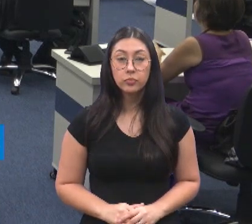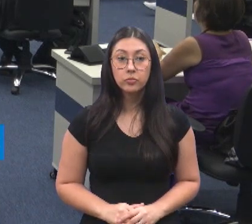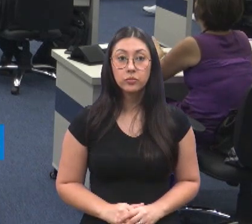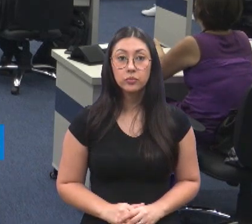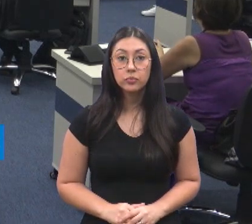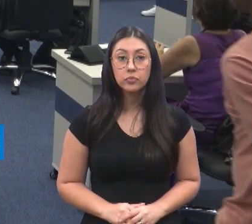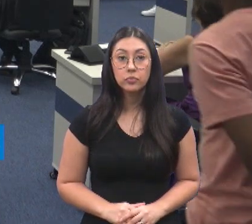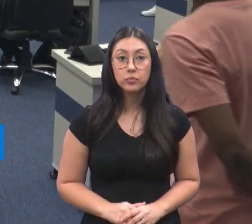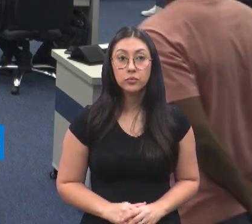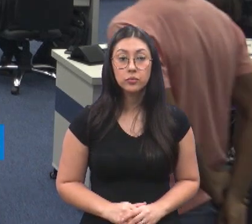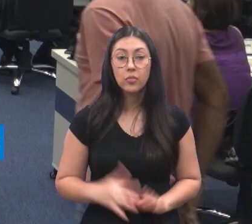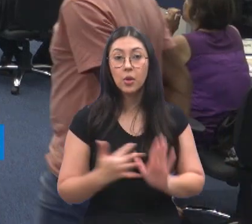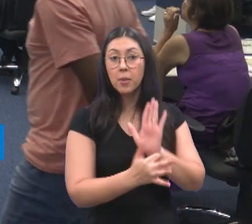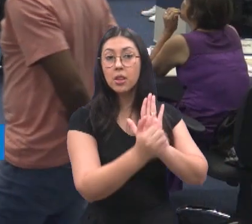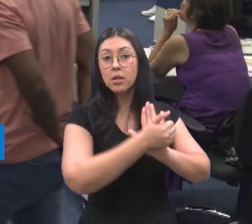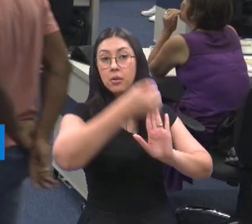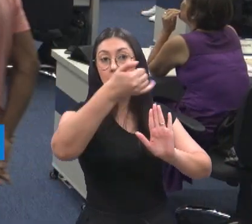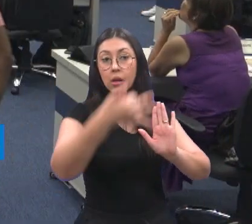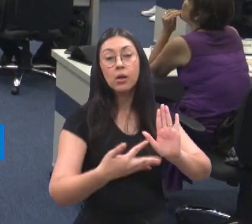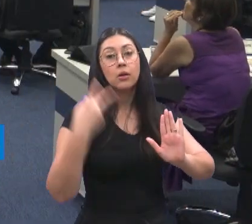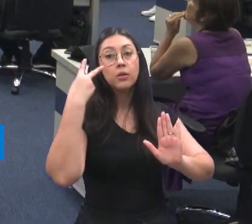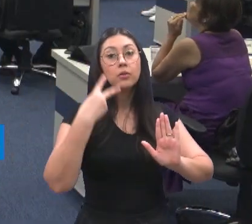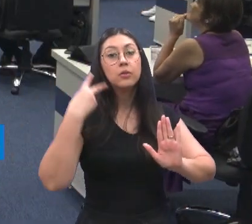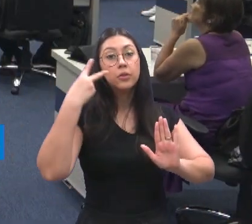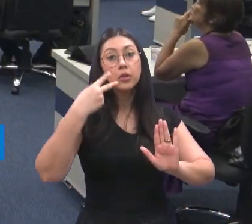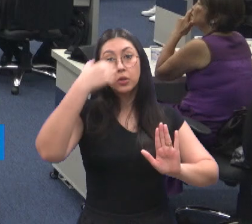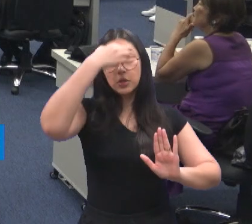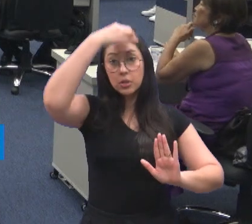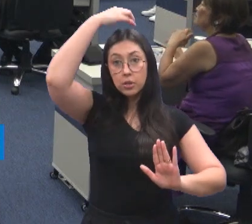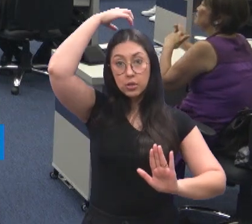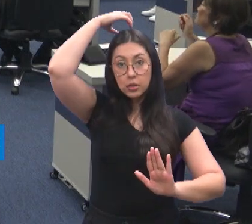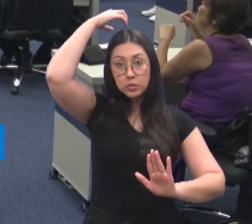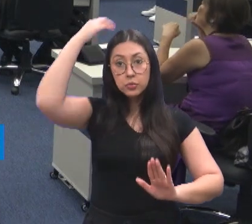processo, o vereador Carlos Abranches.